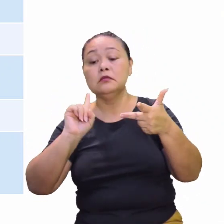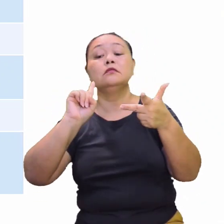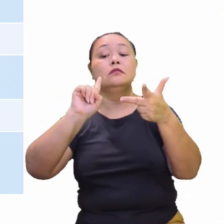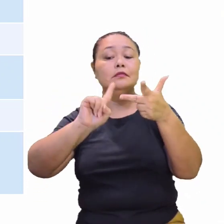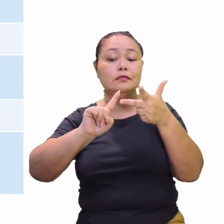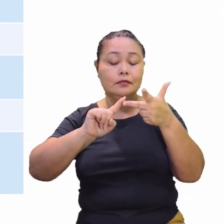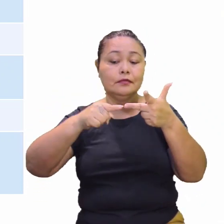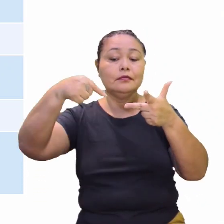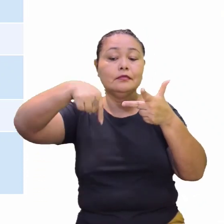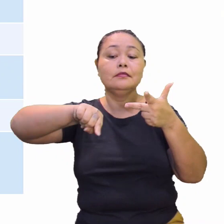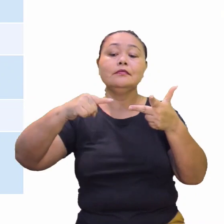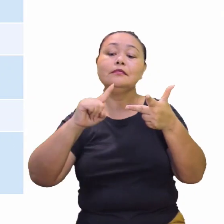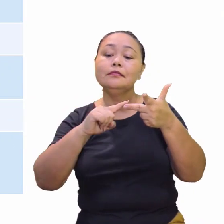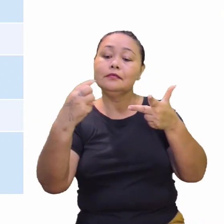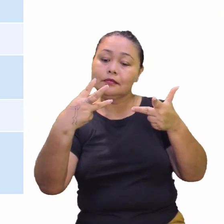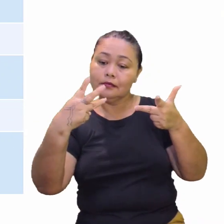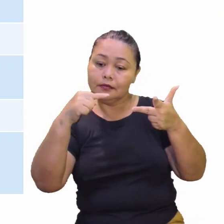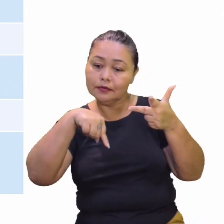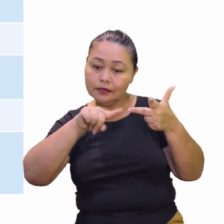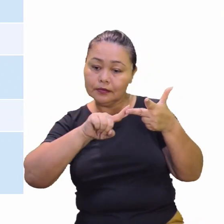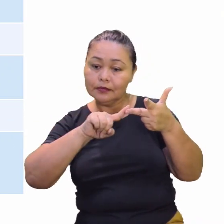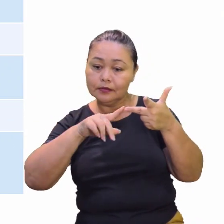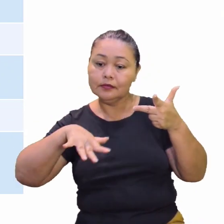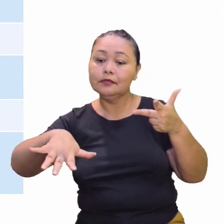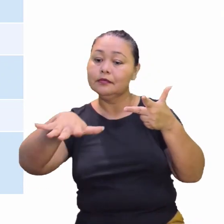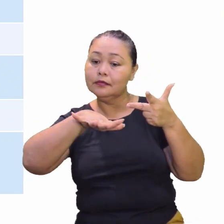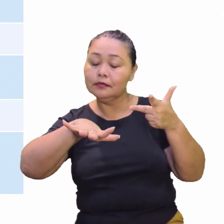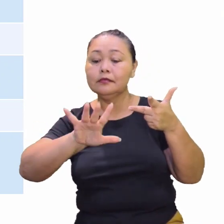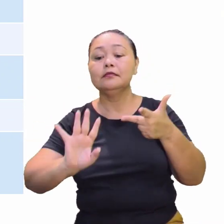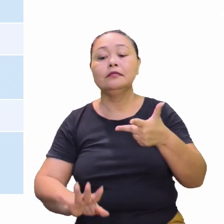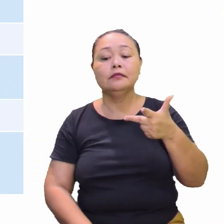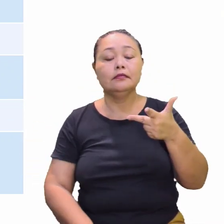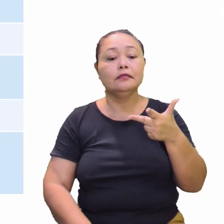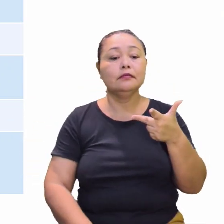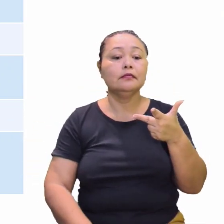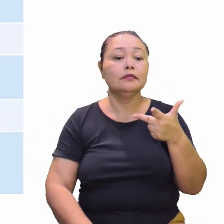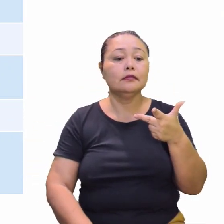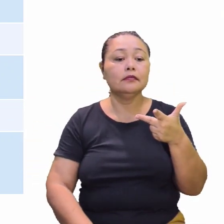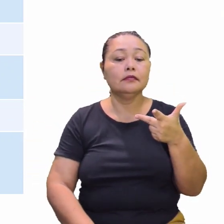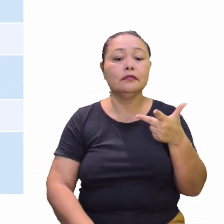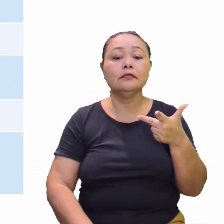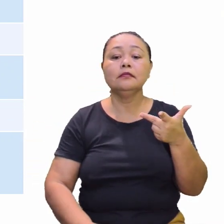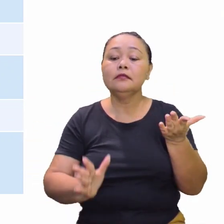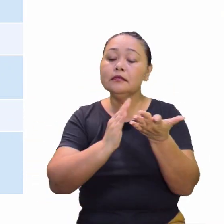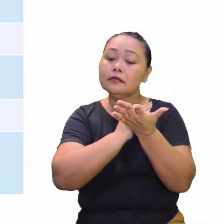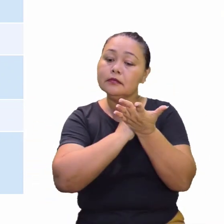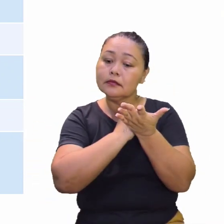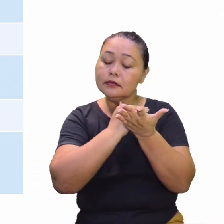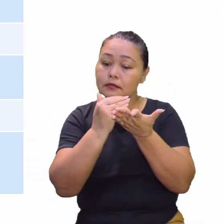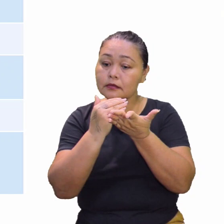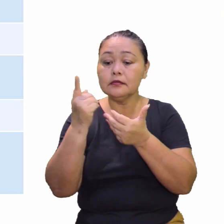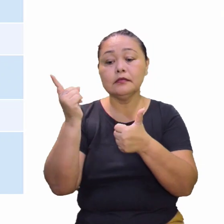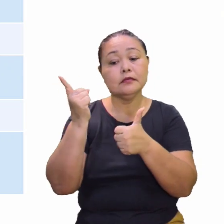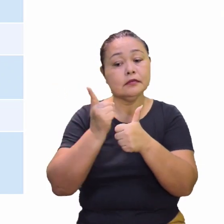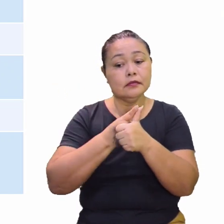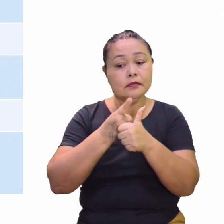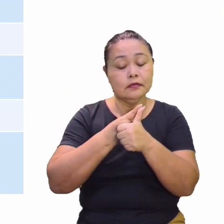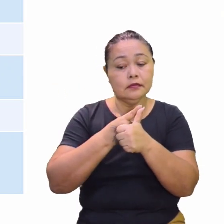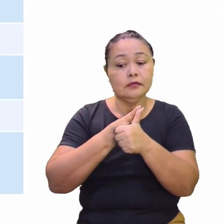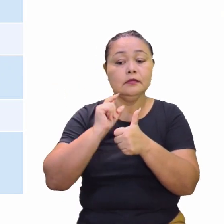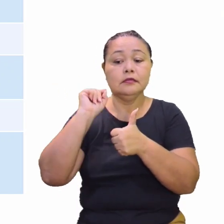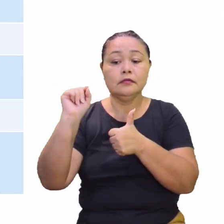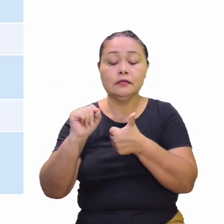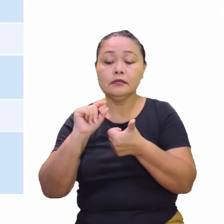secundário. Nem no secundário. No setor terciário. Justamente. Só essa pequena observação. Excelente observação, porque a gente começou a aula falando